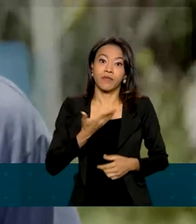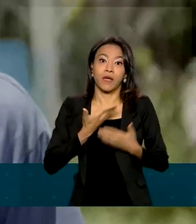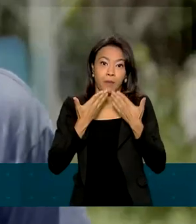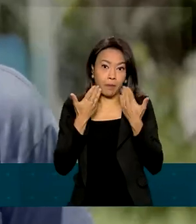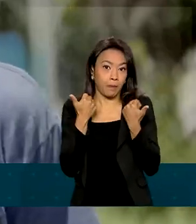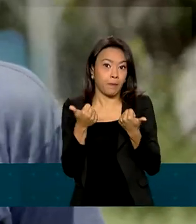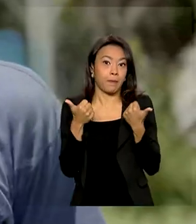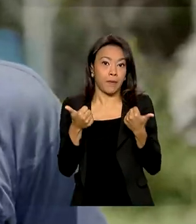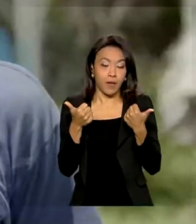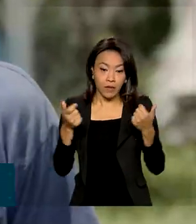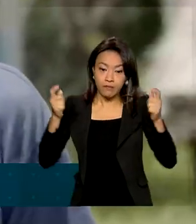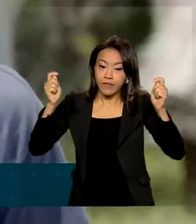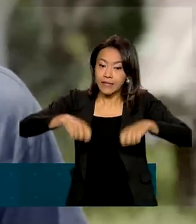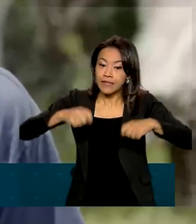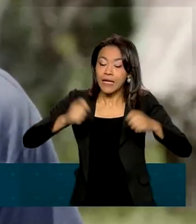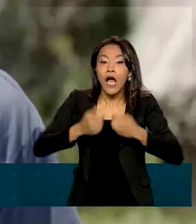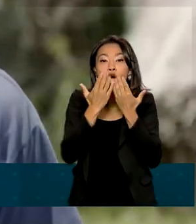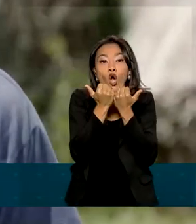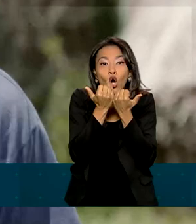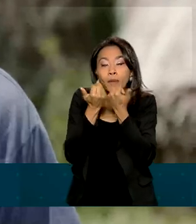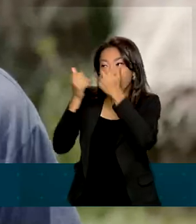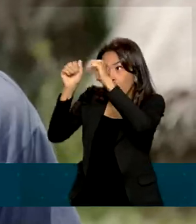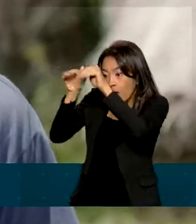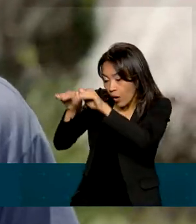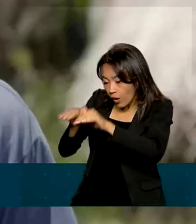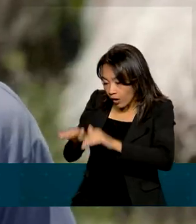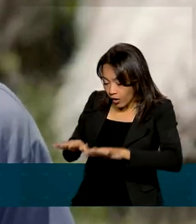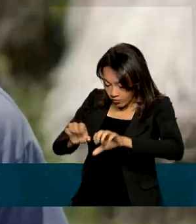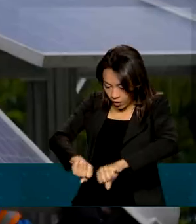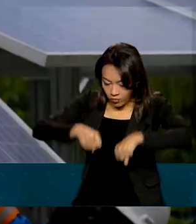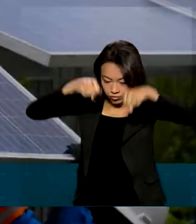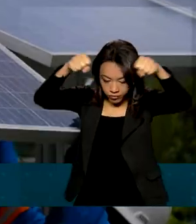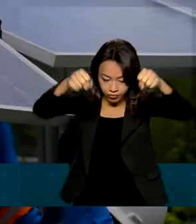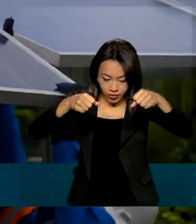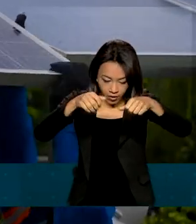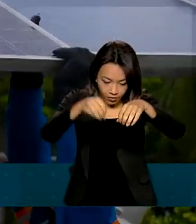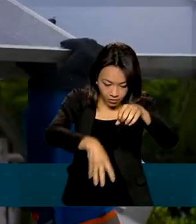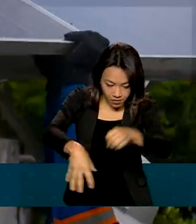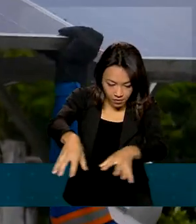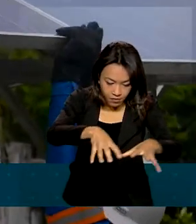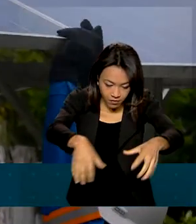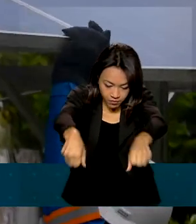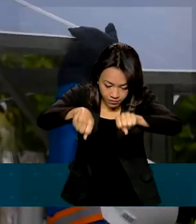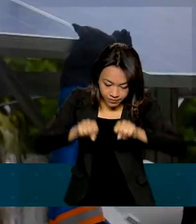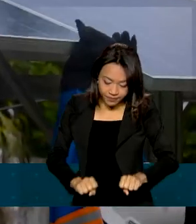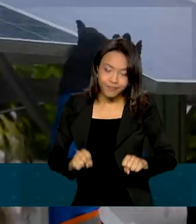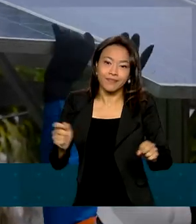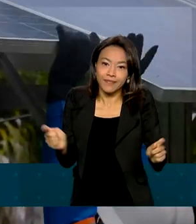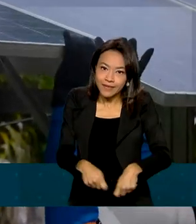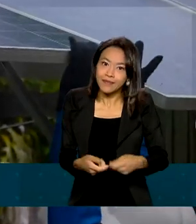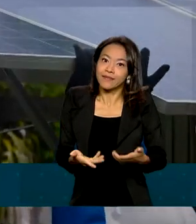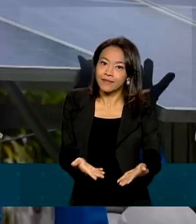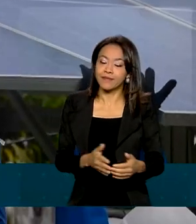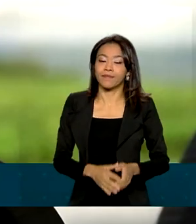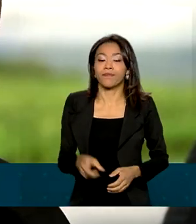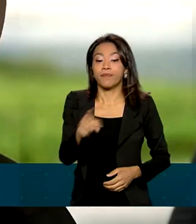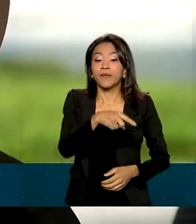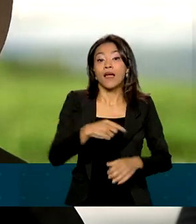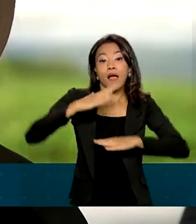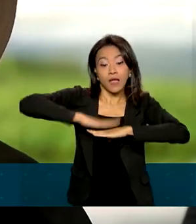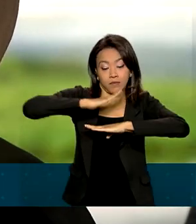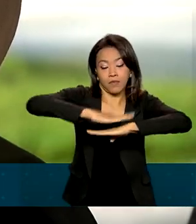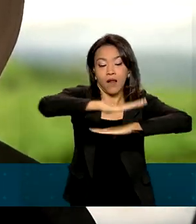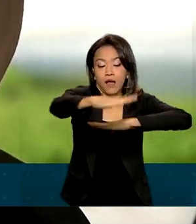vai poder guardar o seu a surpresa mas a instalação das placas solares faz